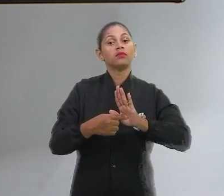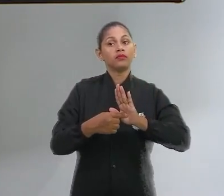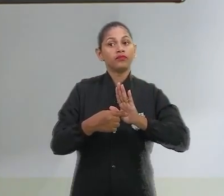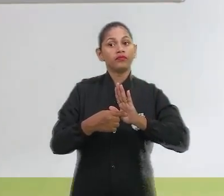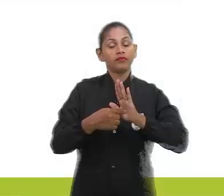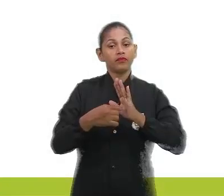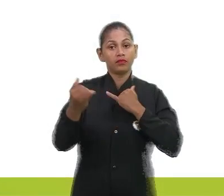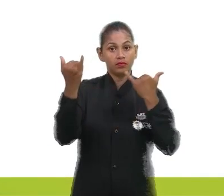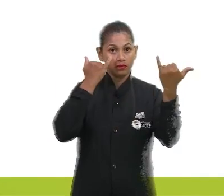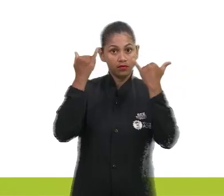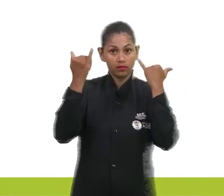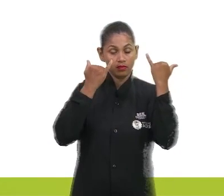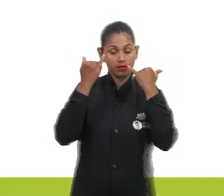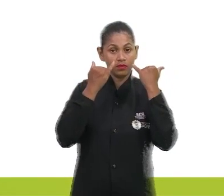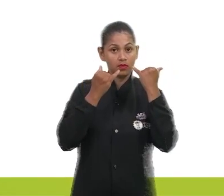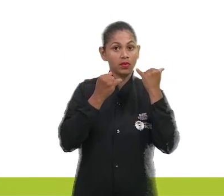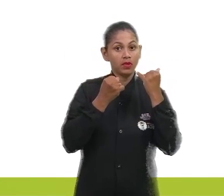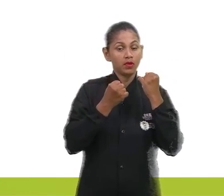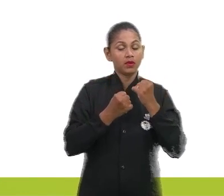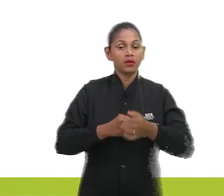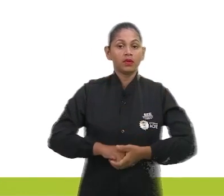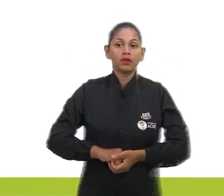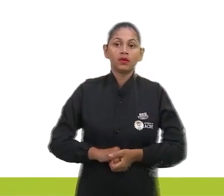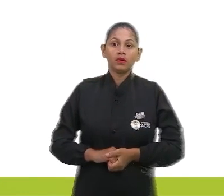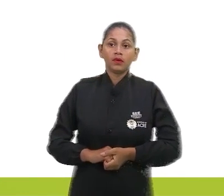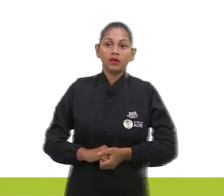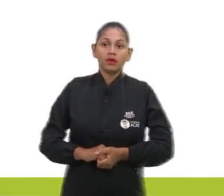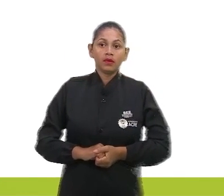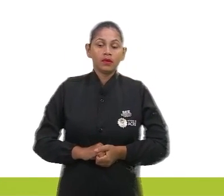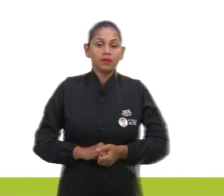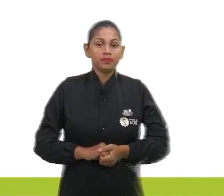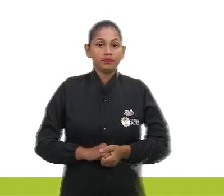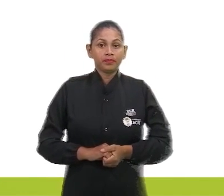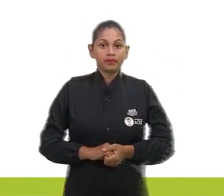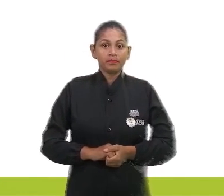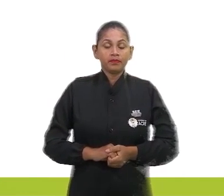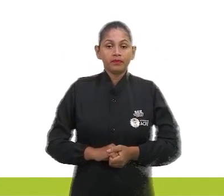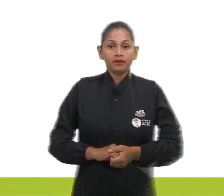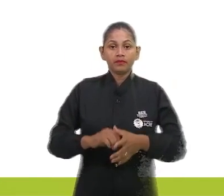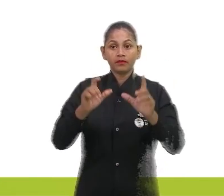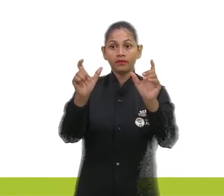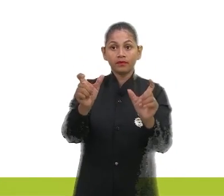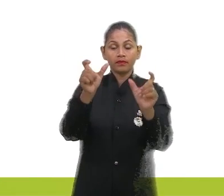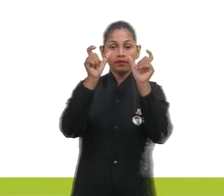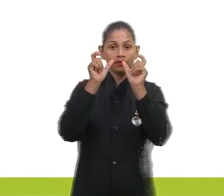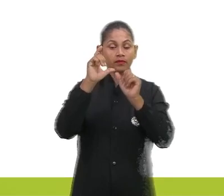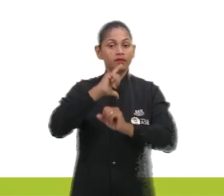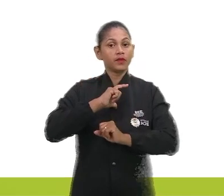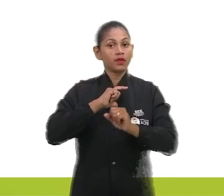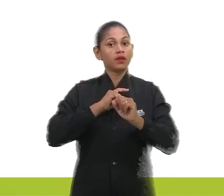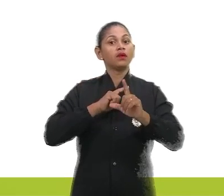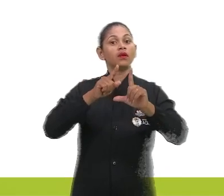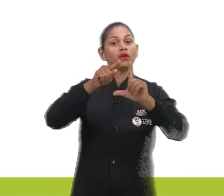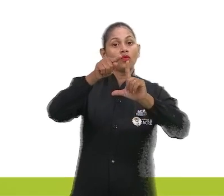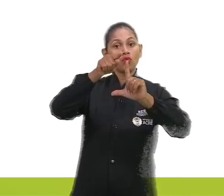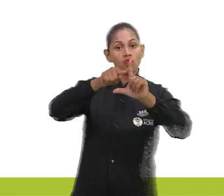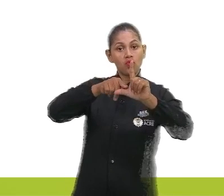as informações quantitativas. Então vocês podem perceber, nós temos aí um